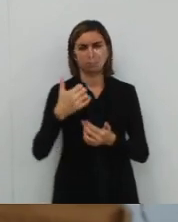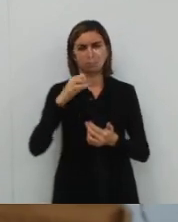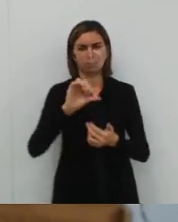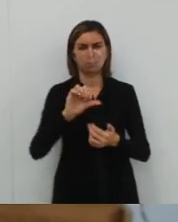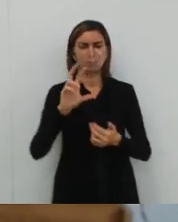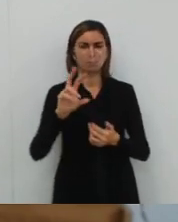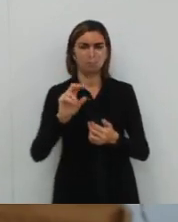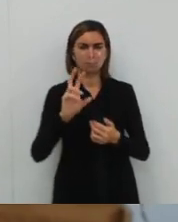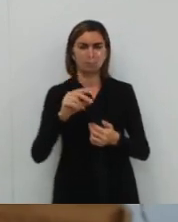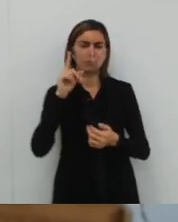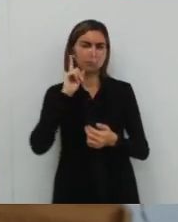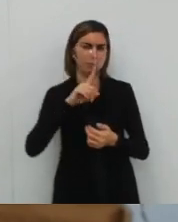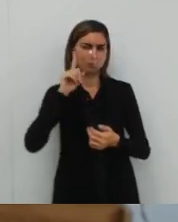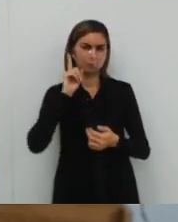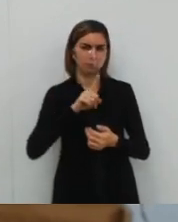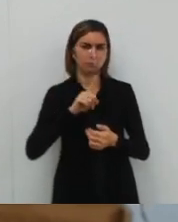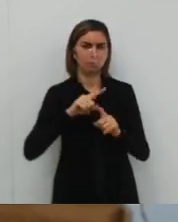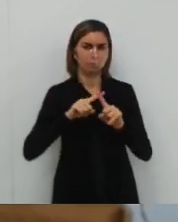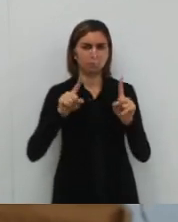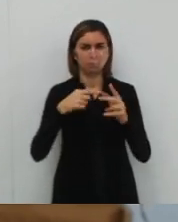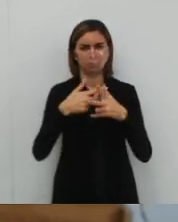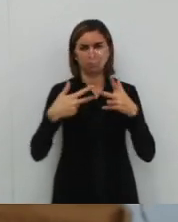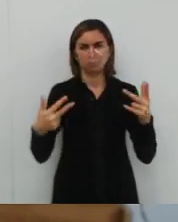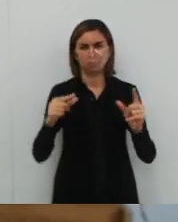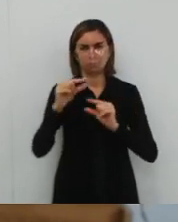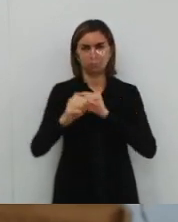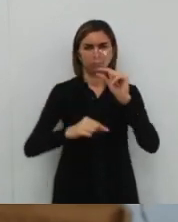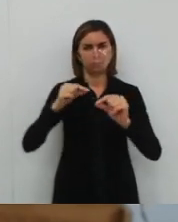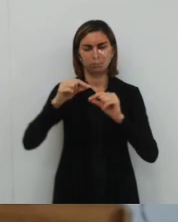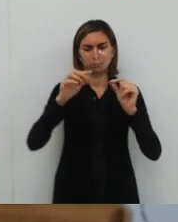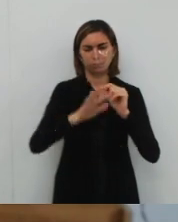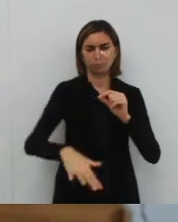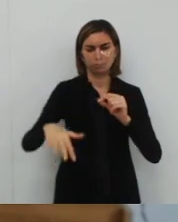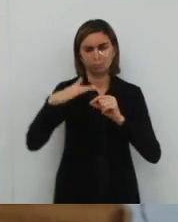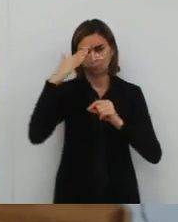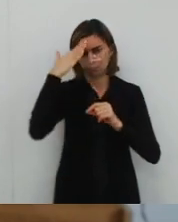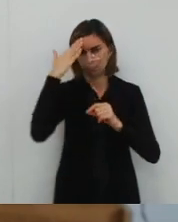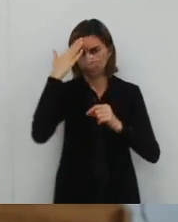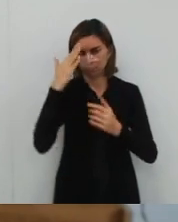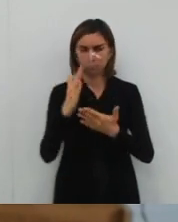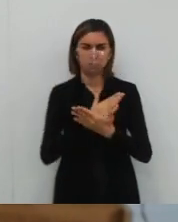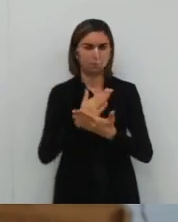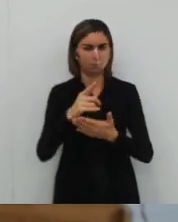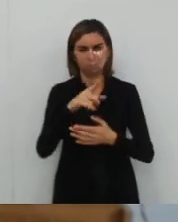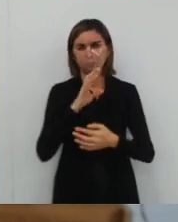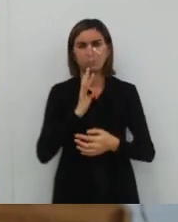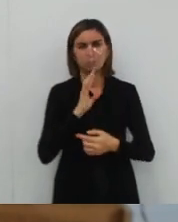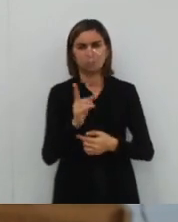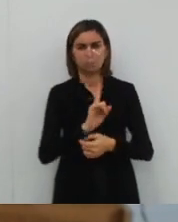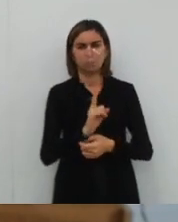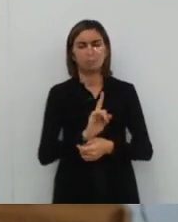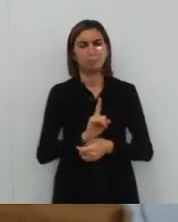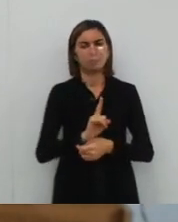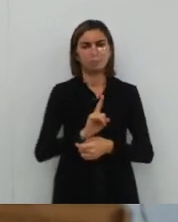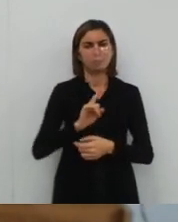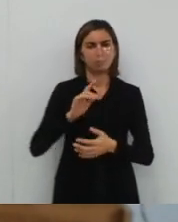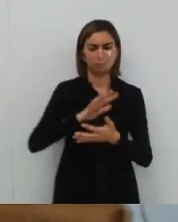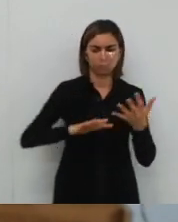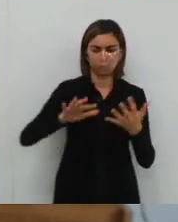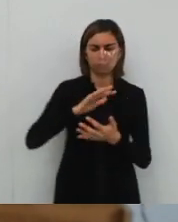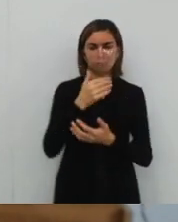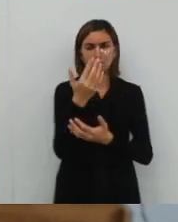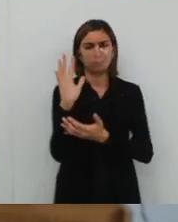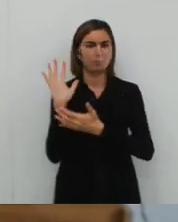1950 nos Estados Unidos. Mas uma coisa que pouca gente sabe, tá, e talvez você não conheça, é que a Revolução